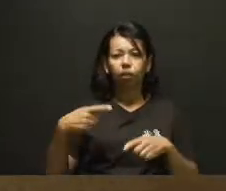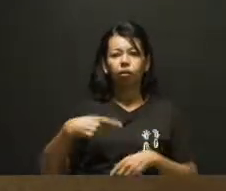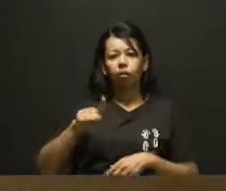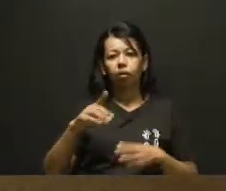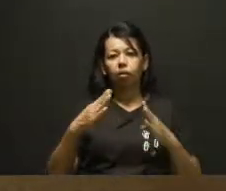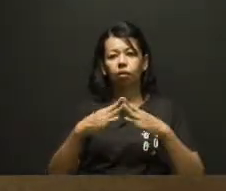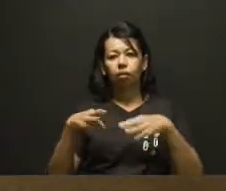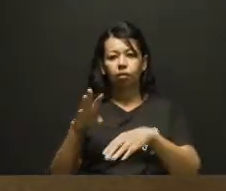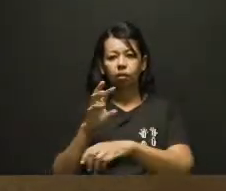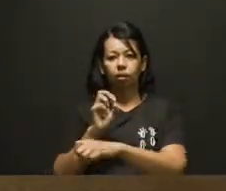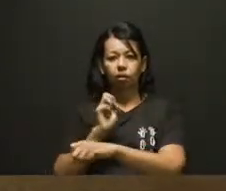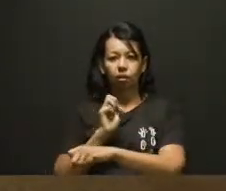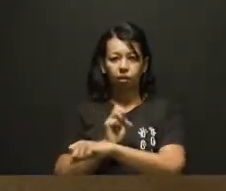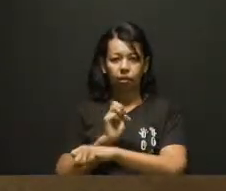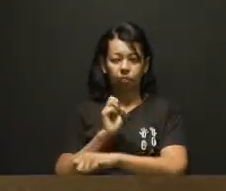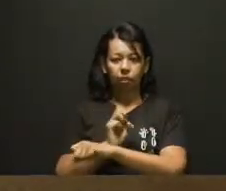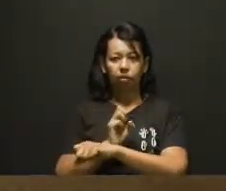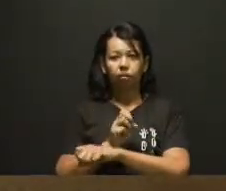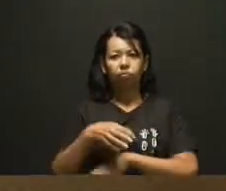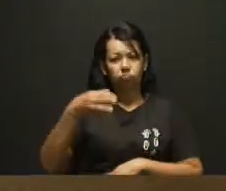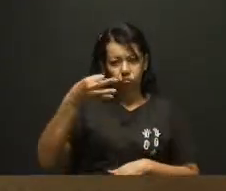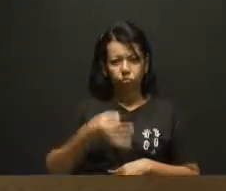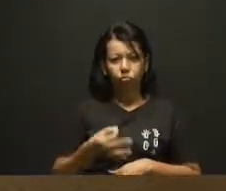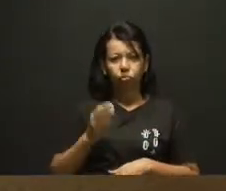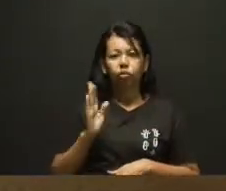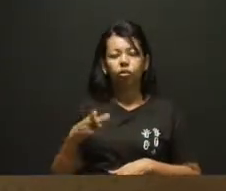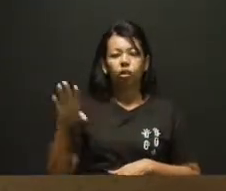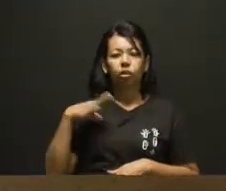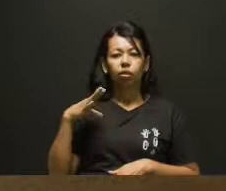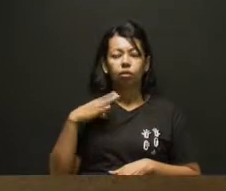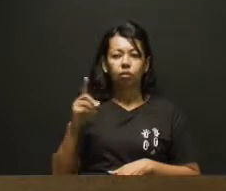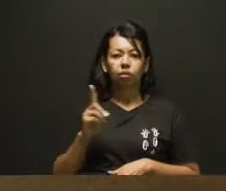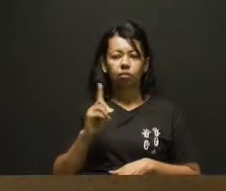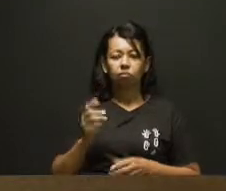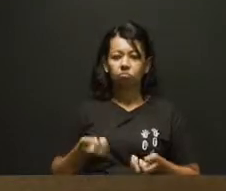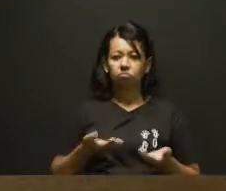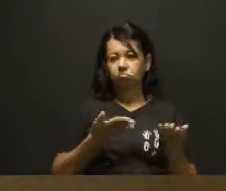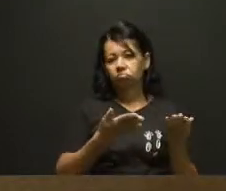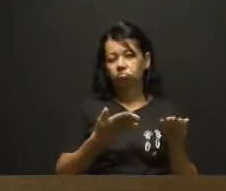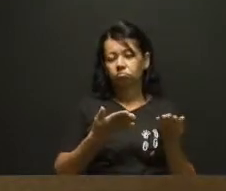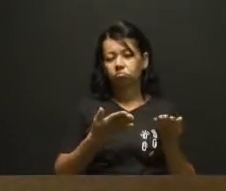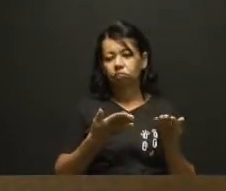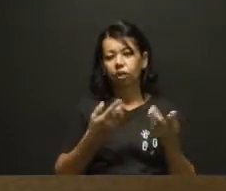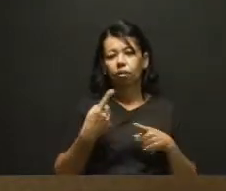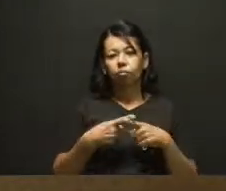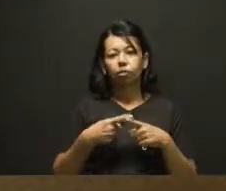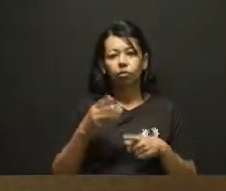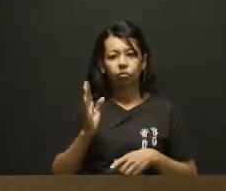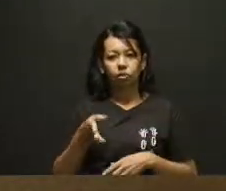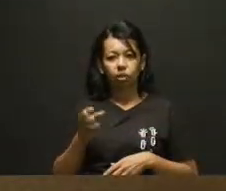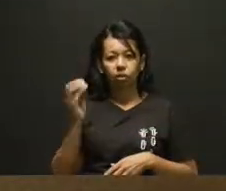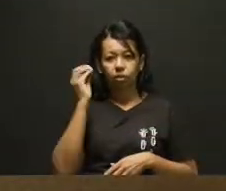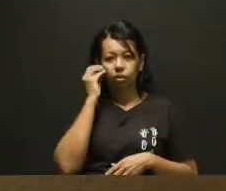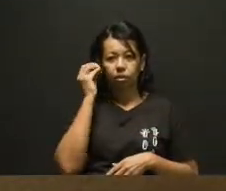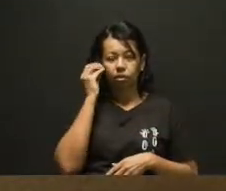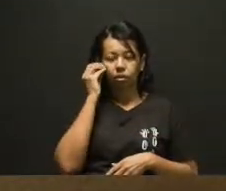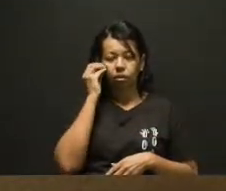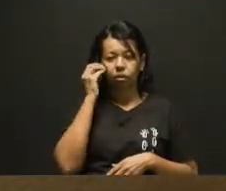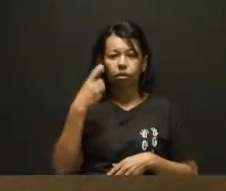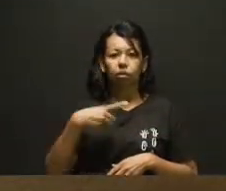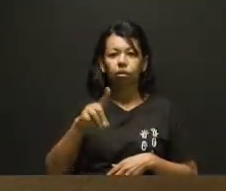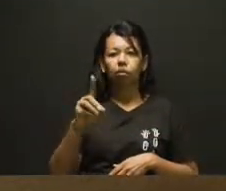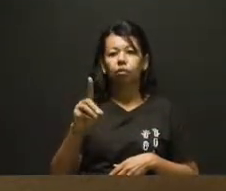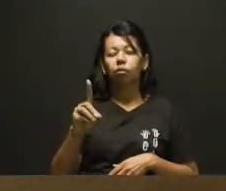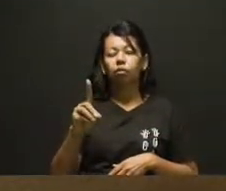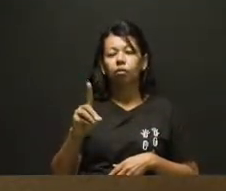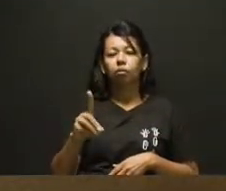esperança muito justo já que o município se não não oferece porque eu já tentei e no cepe